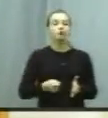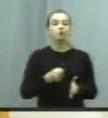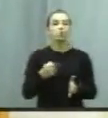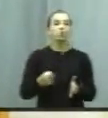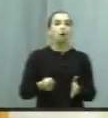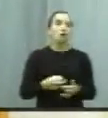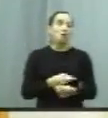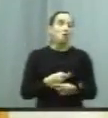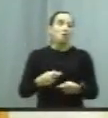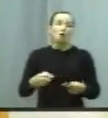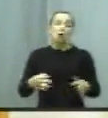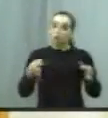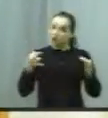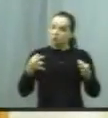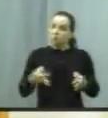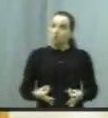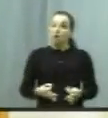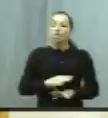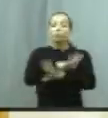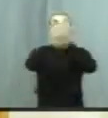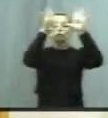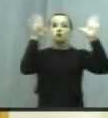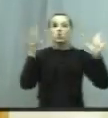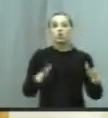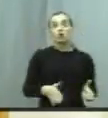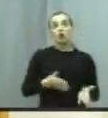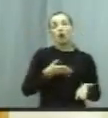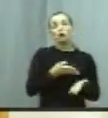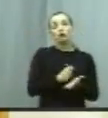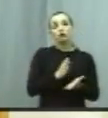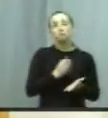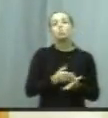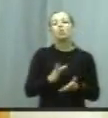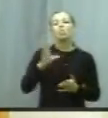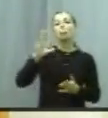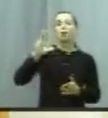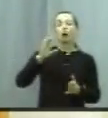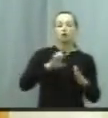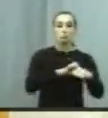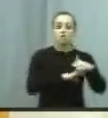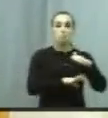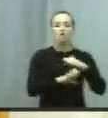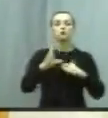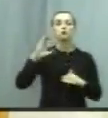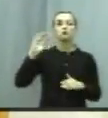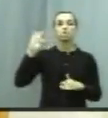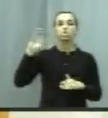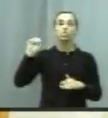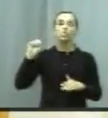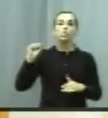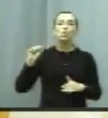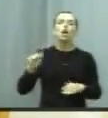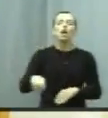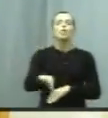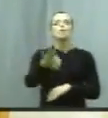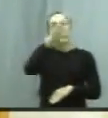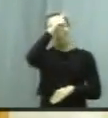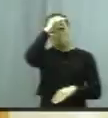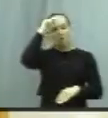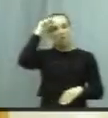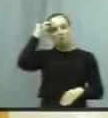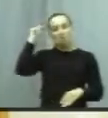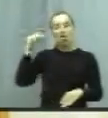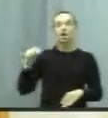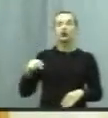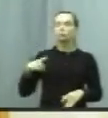sobre o que vai ser feito com a empresa cta no próximo período a gente não vê a posição do prefeito a gente não vê nenhuma